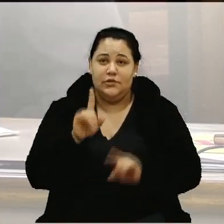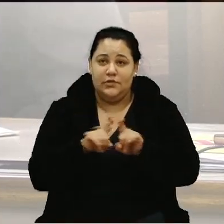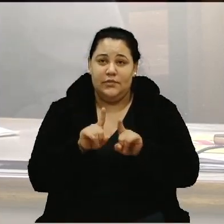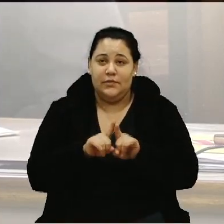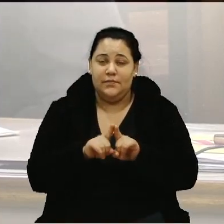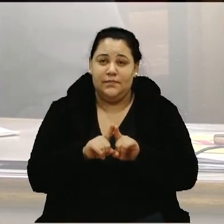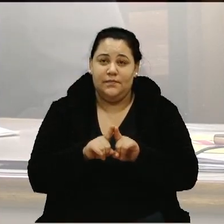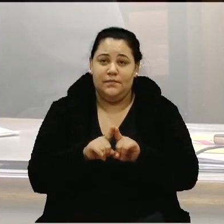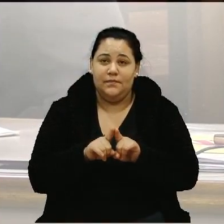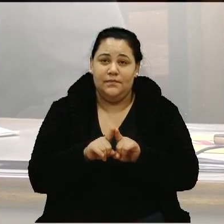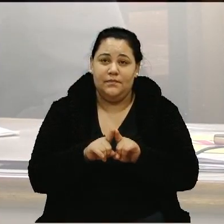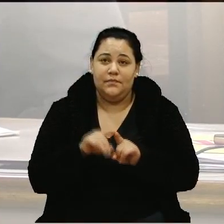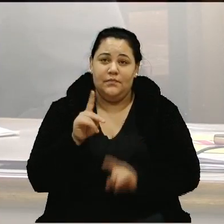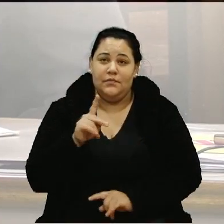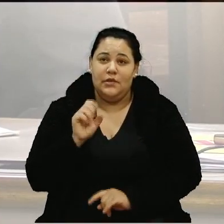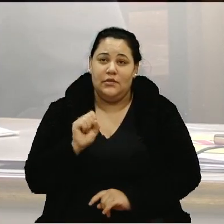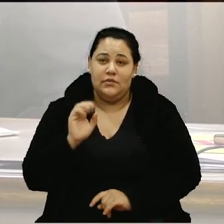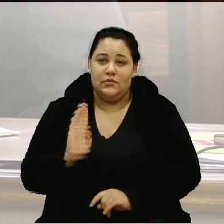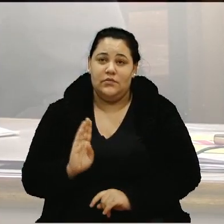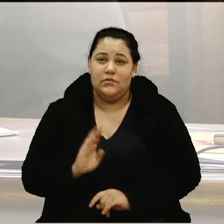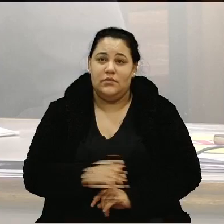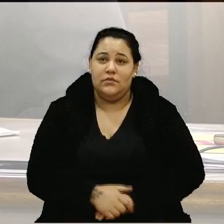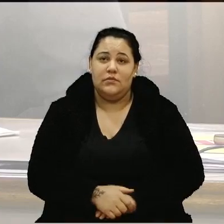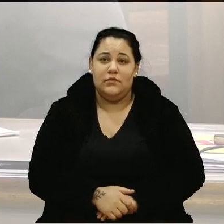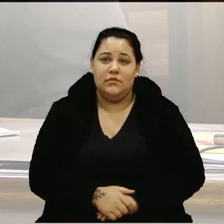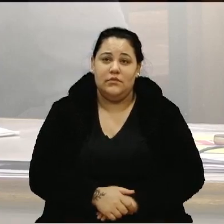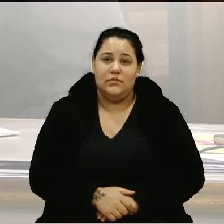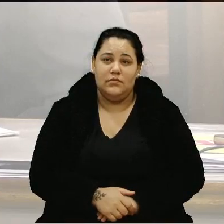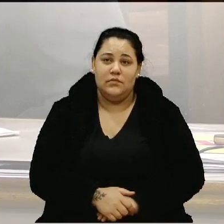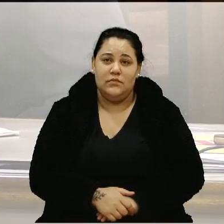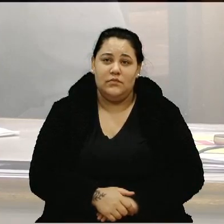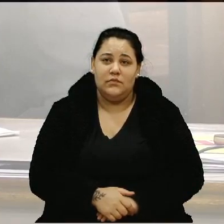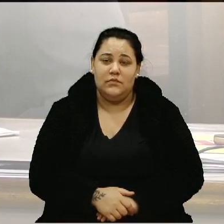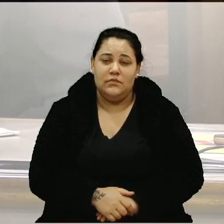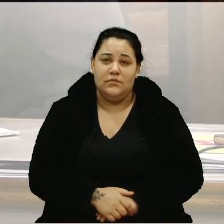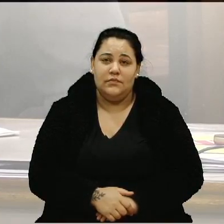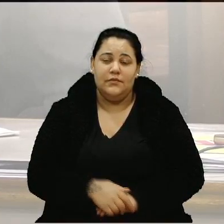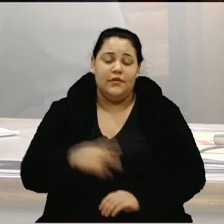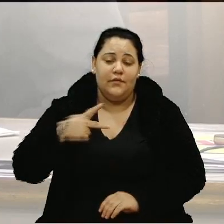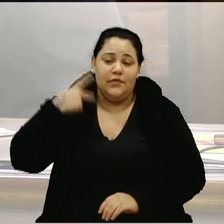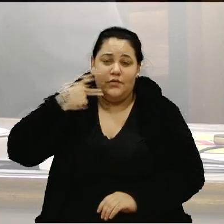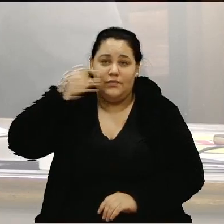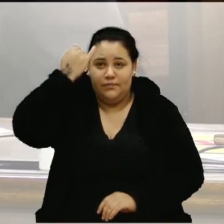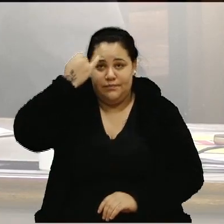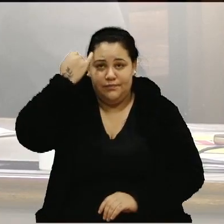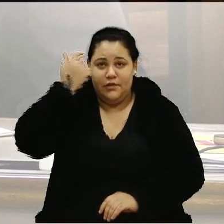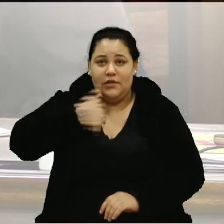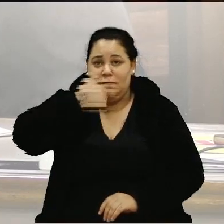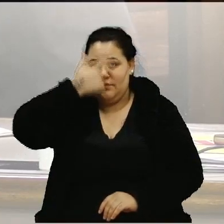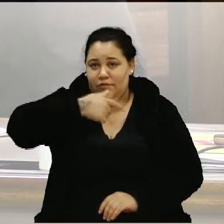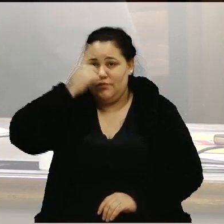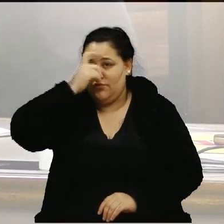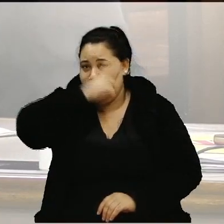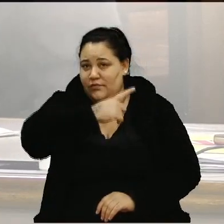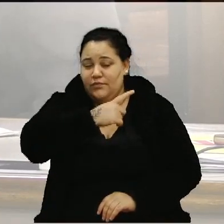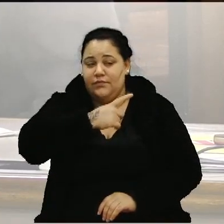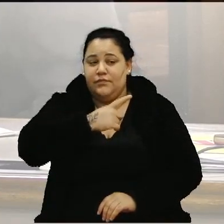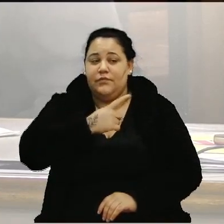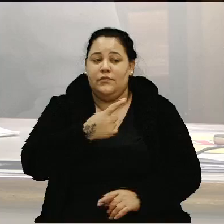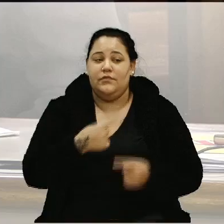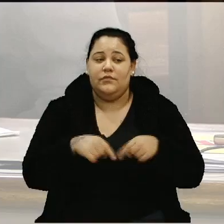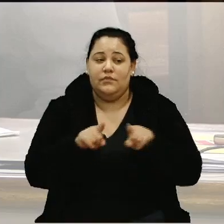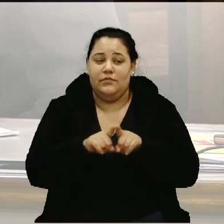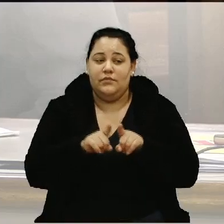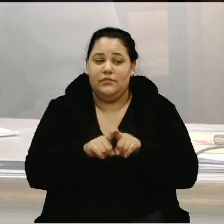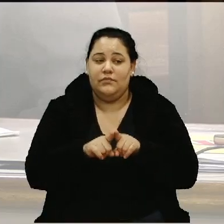PSB. Mas, vereador D'Ambrosio, eu acho que está um caos em diversas outras situações. Eu acho que a Grégora é uma